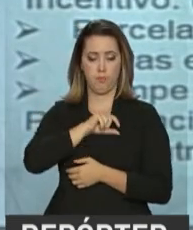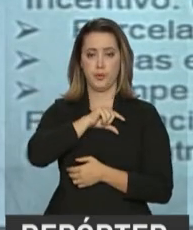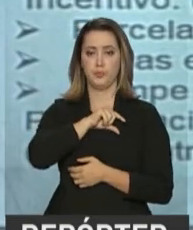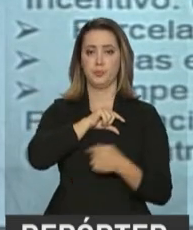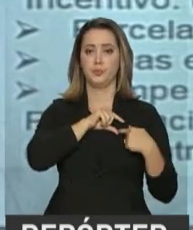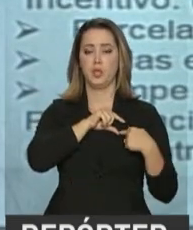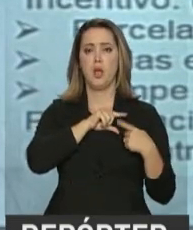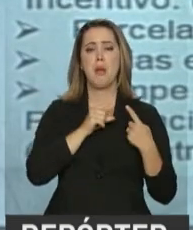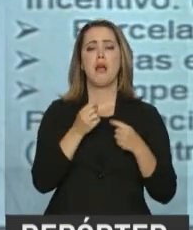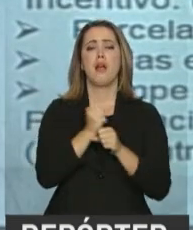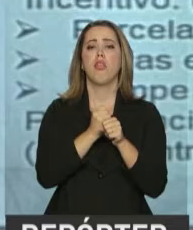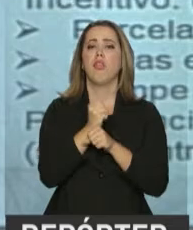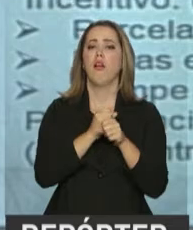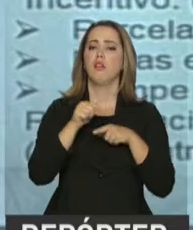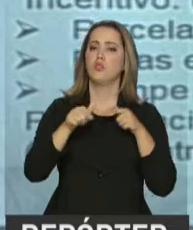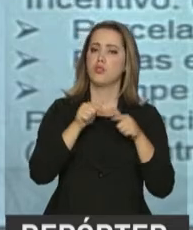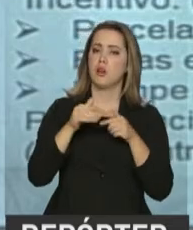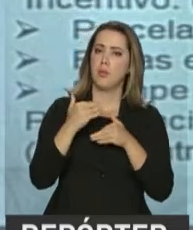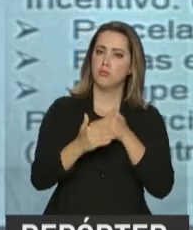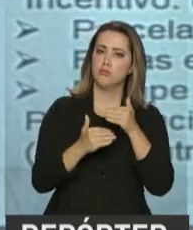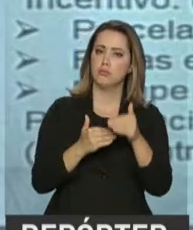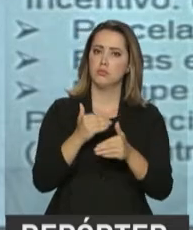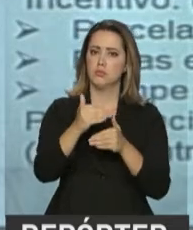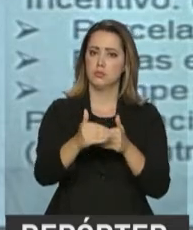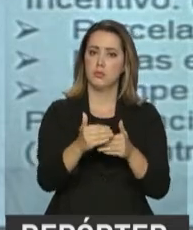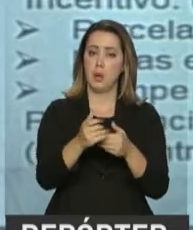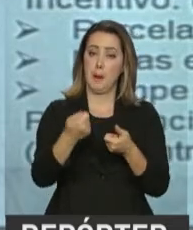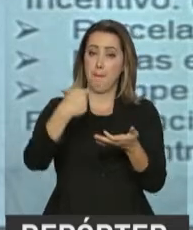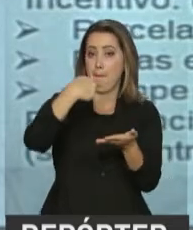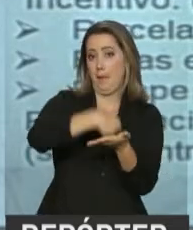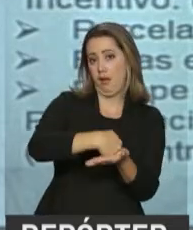e que terá